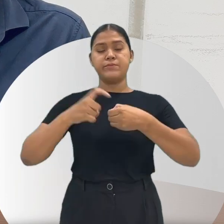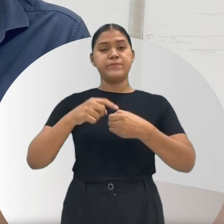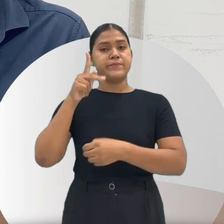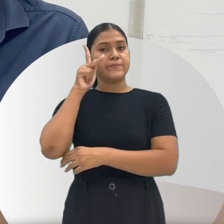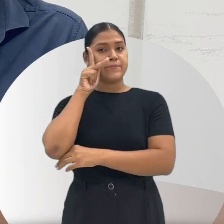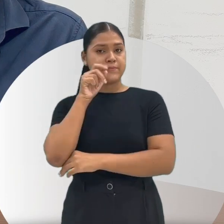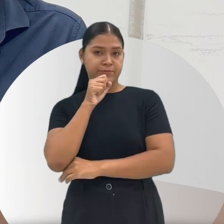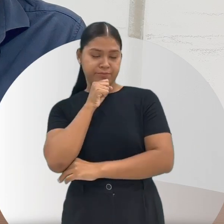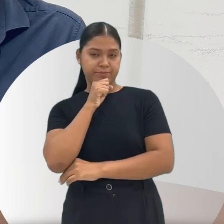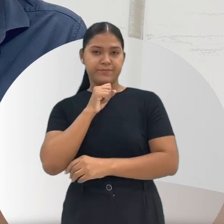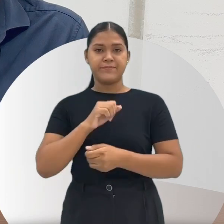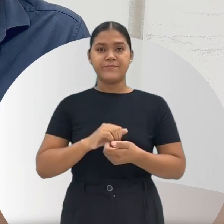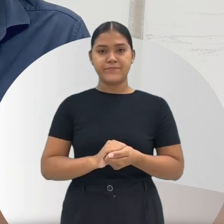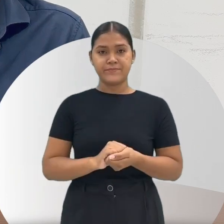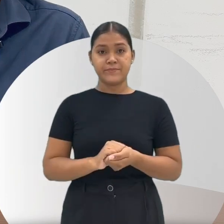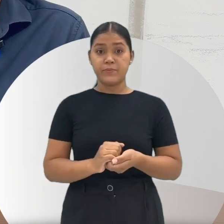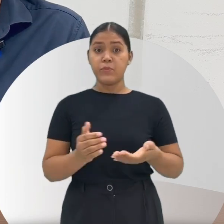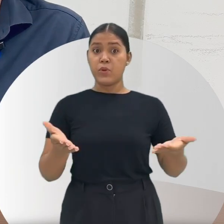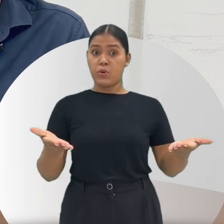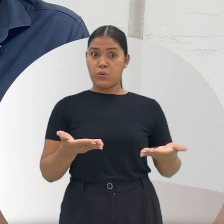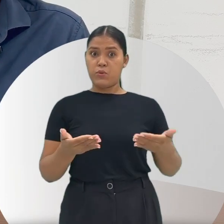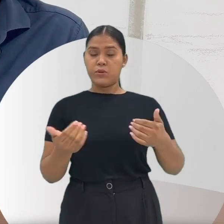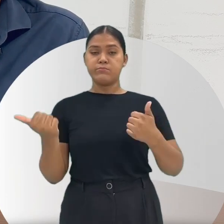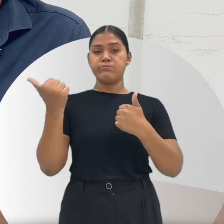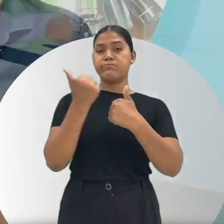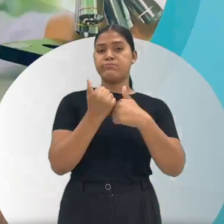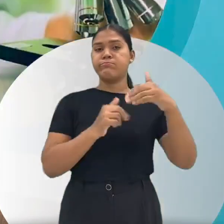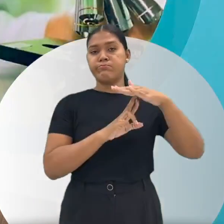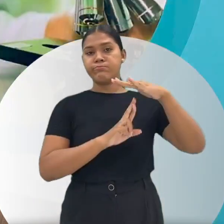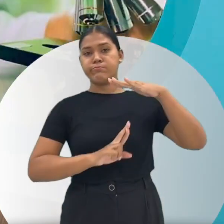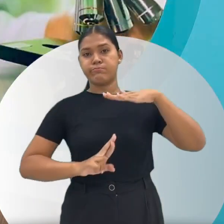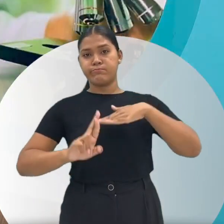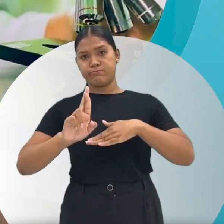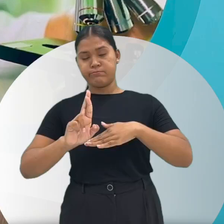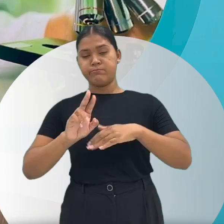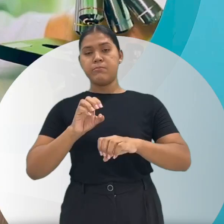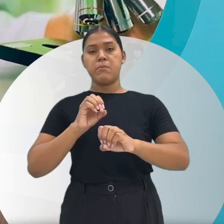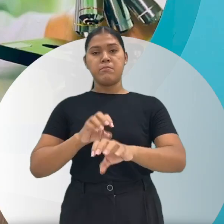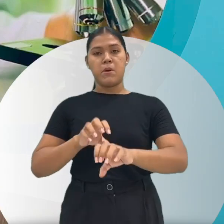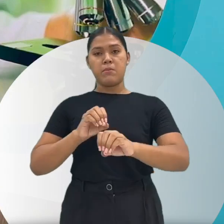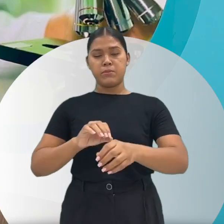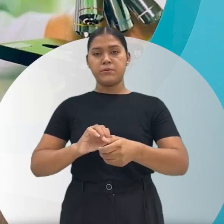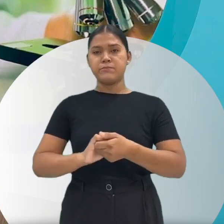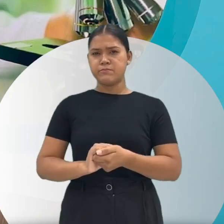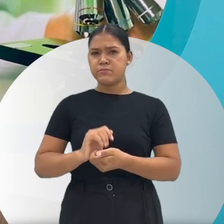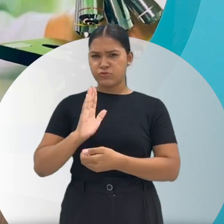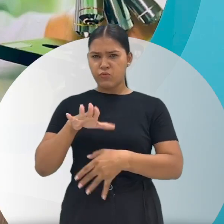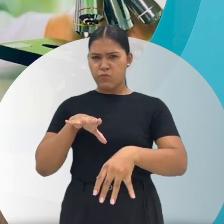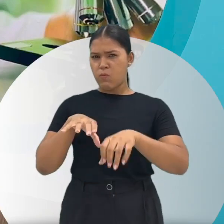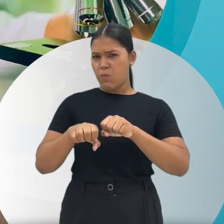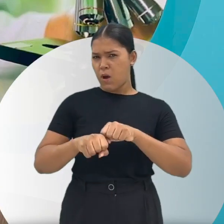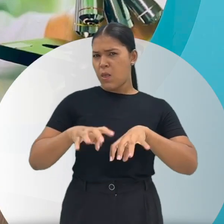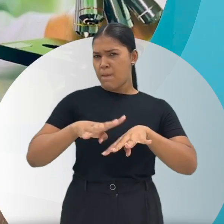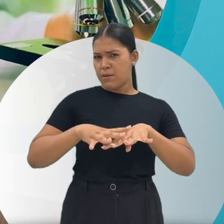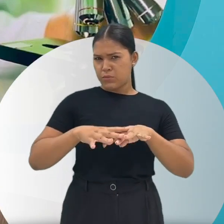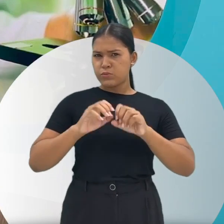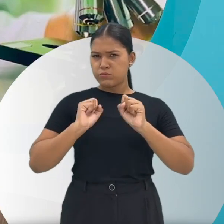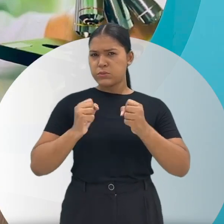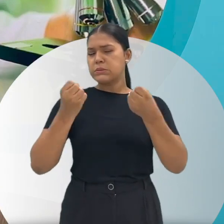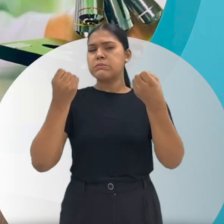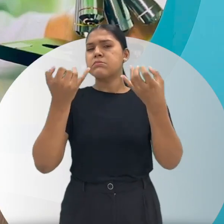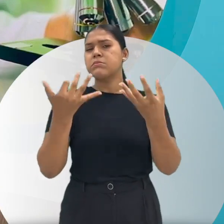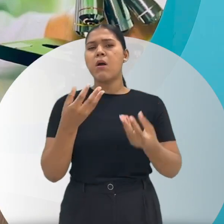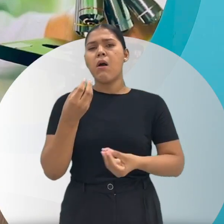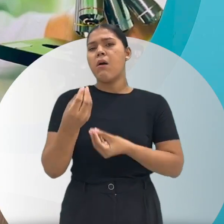Agora como pró-reitor, né, de ensino. Você é formado em matemática. Sim. Eu queria que você falasse um pouco sobre essa